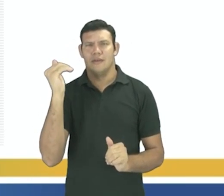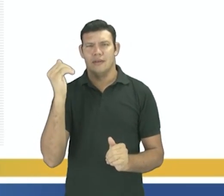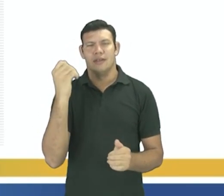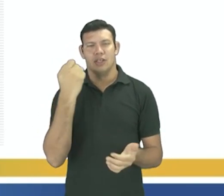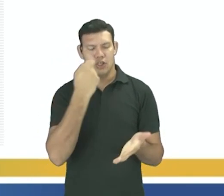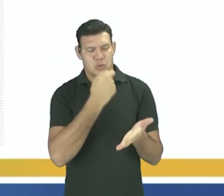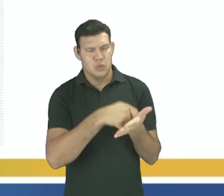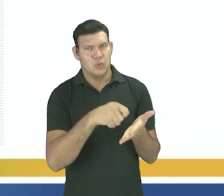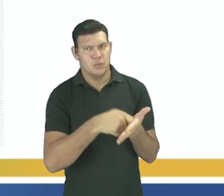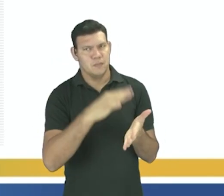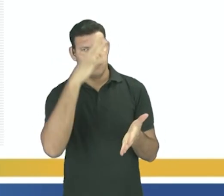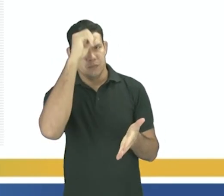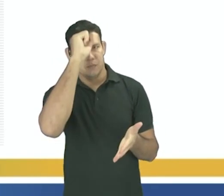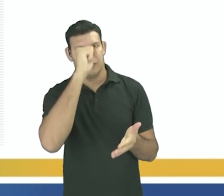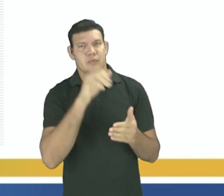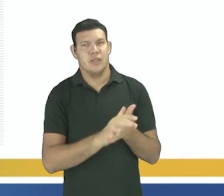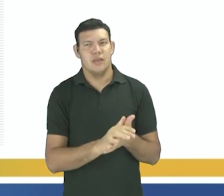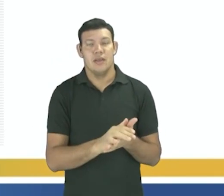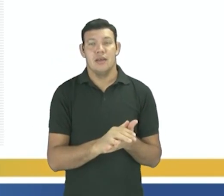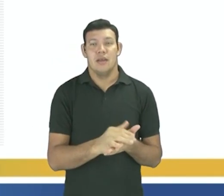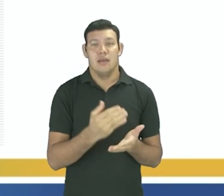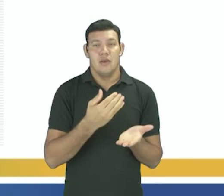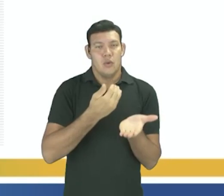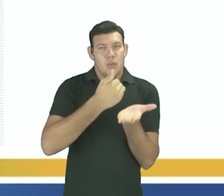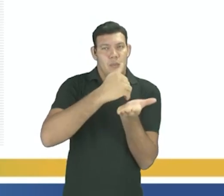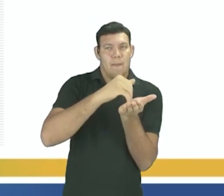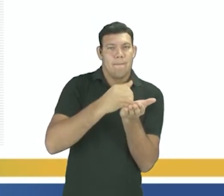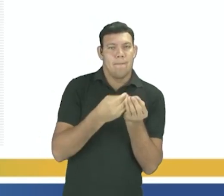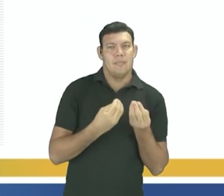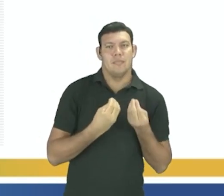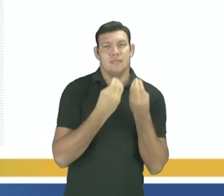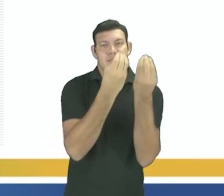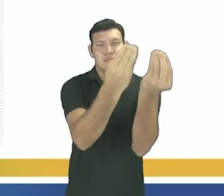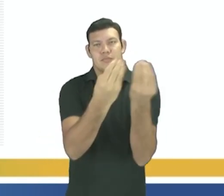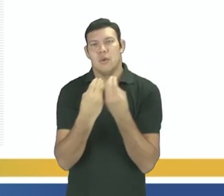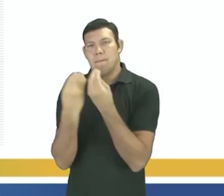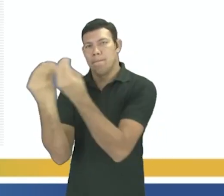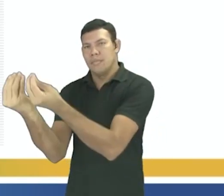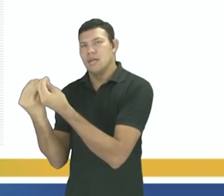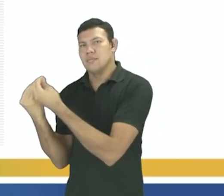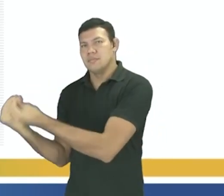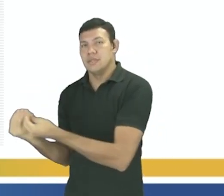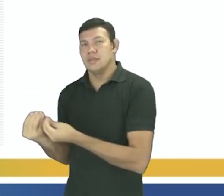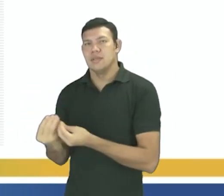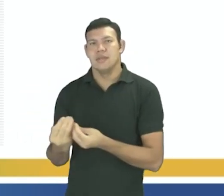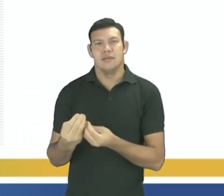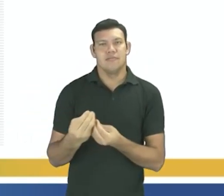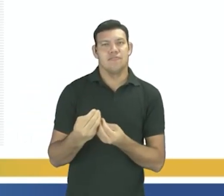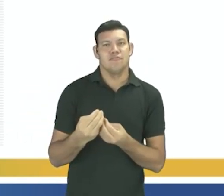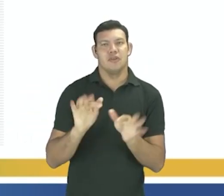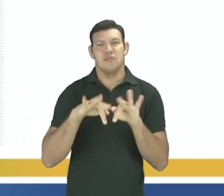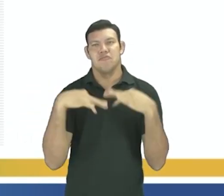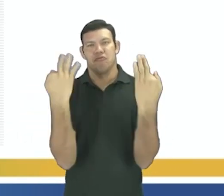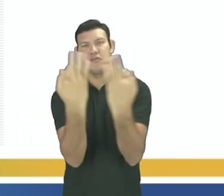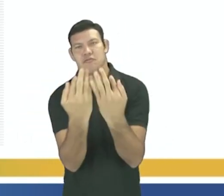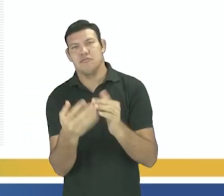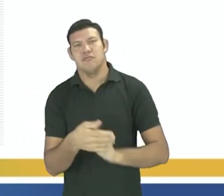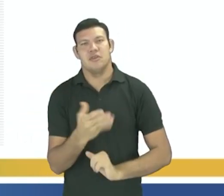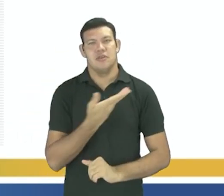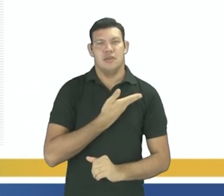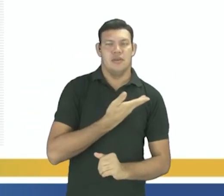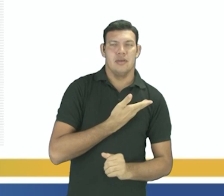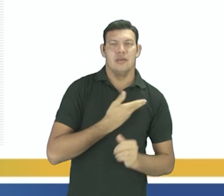um amigo, a um parente, que se utiliza às vezes de linguagem informal para ser mais clara, né?